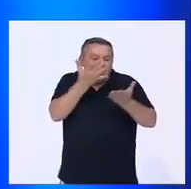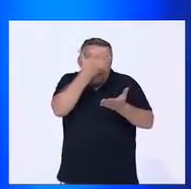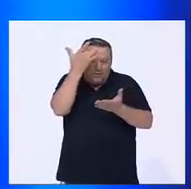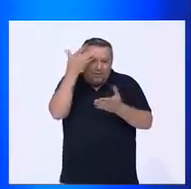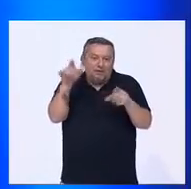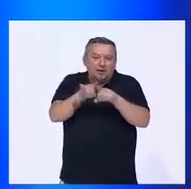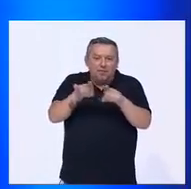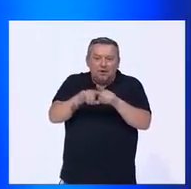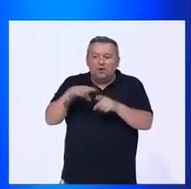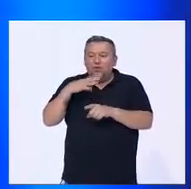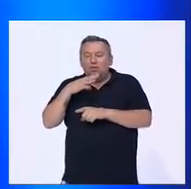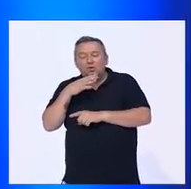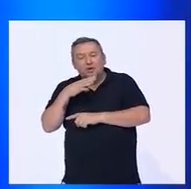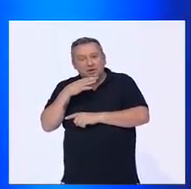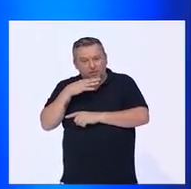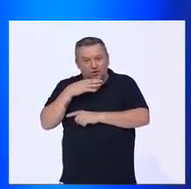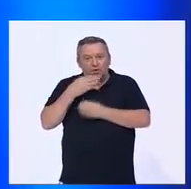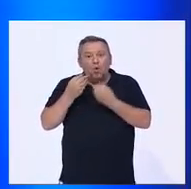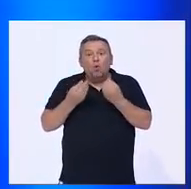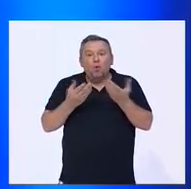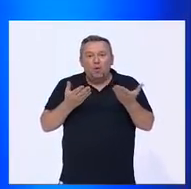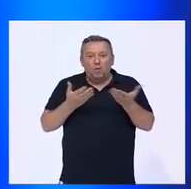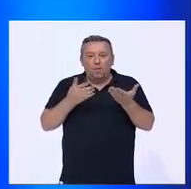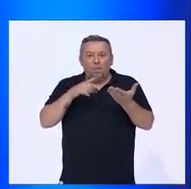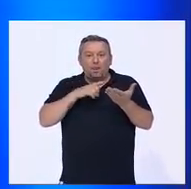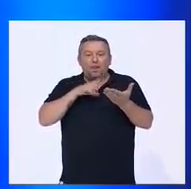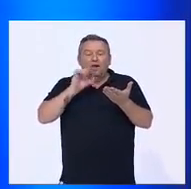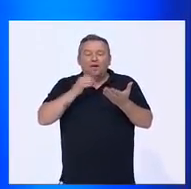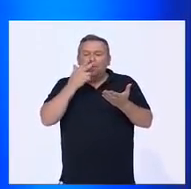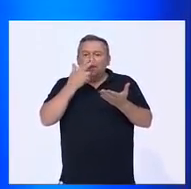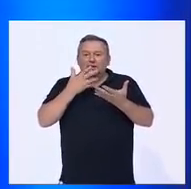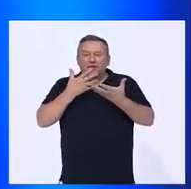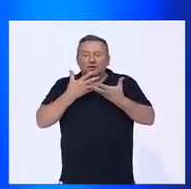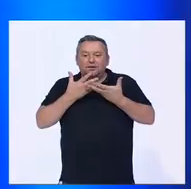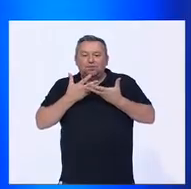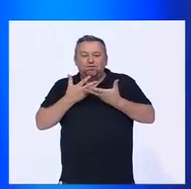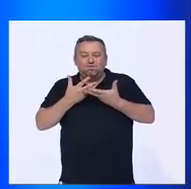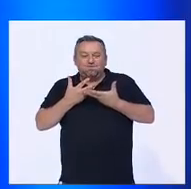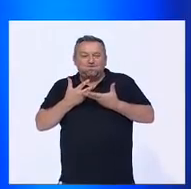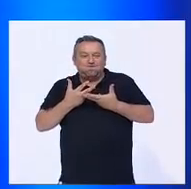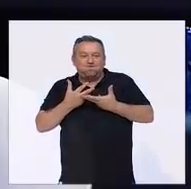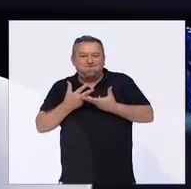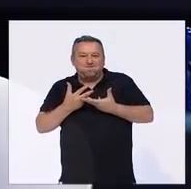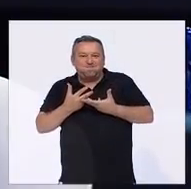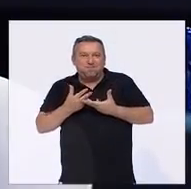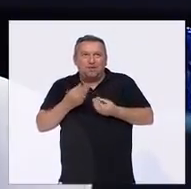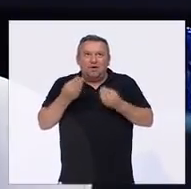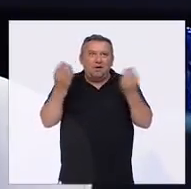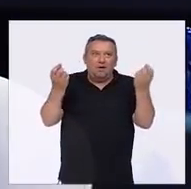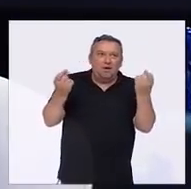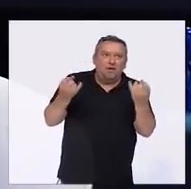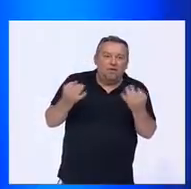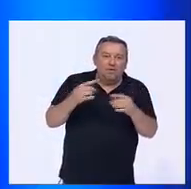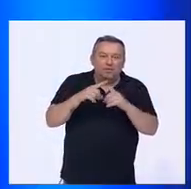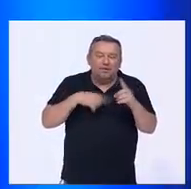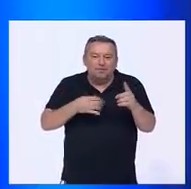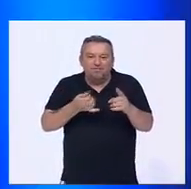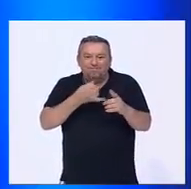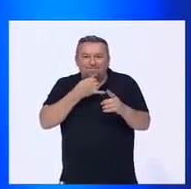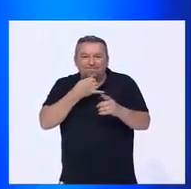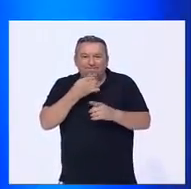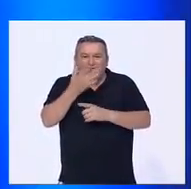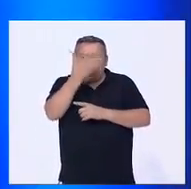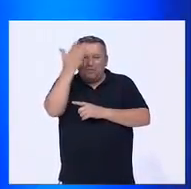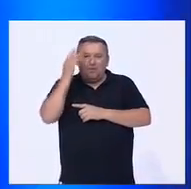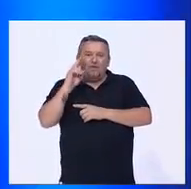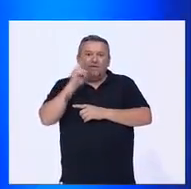Também reconheço, Mariana e Mauro, que há certamente um esgotamento, uma certa, digamos assim, uma frustração do eleitorado com